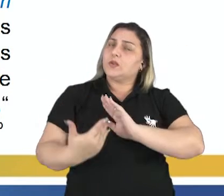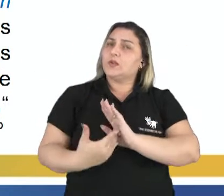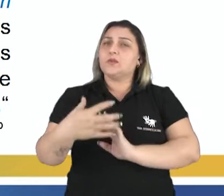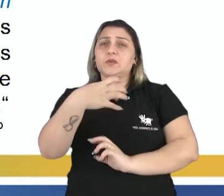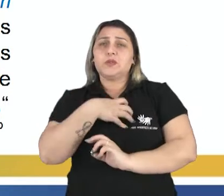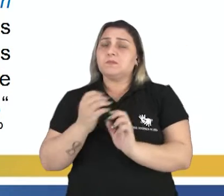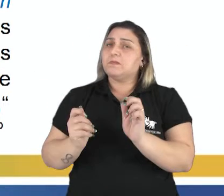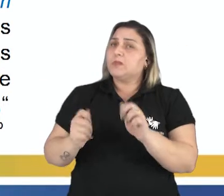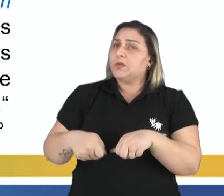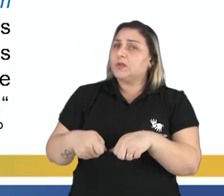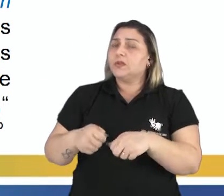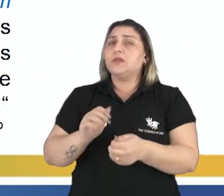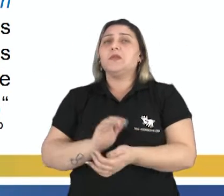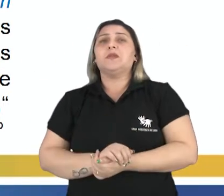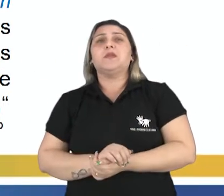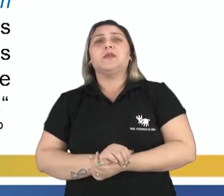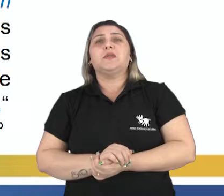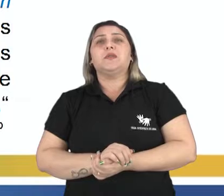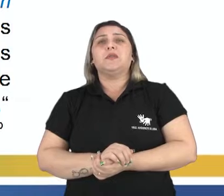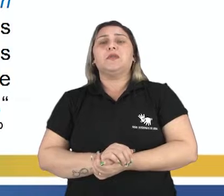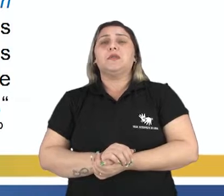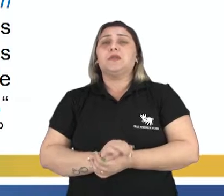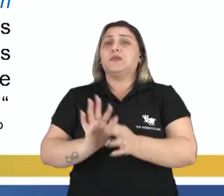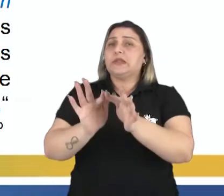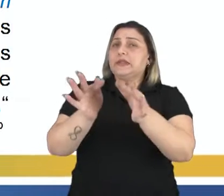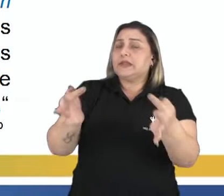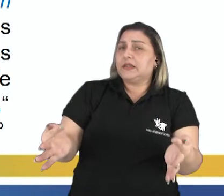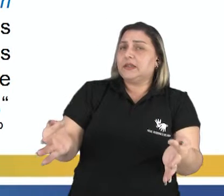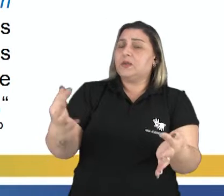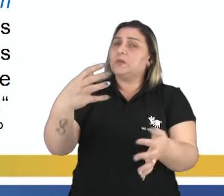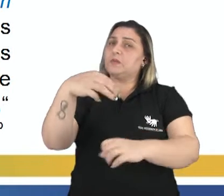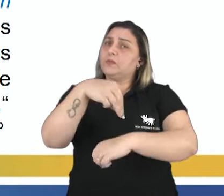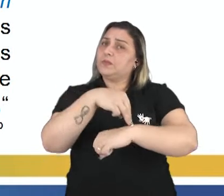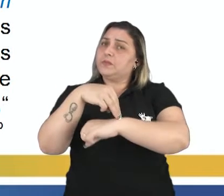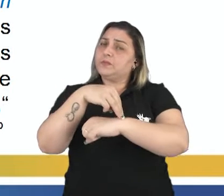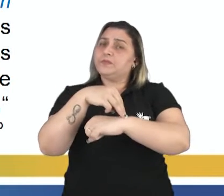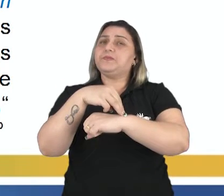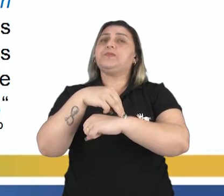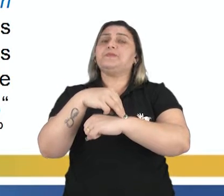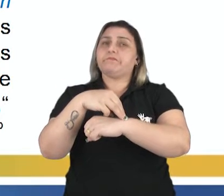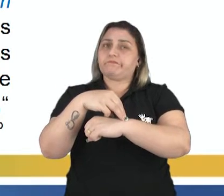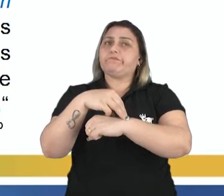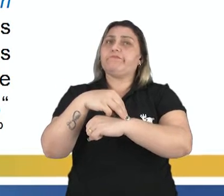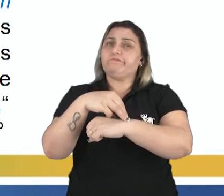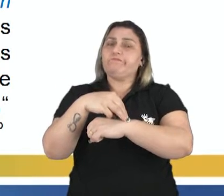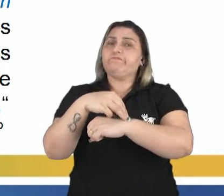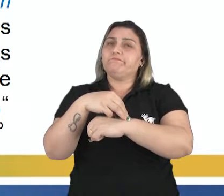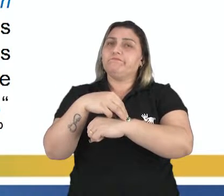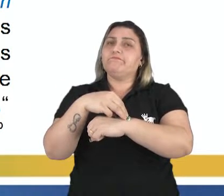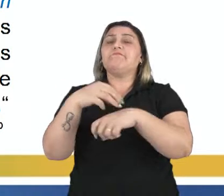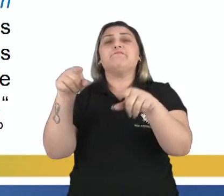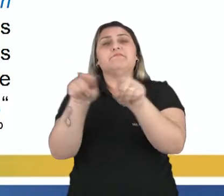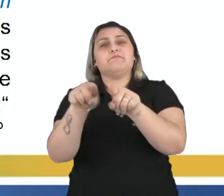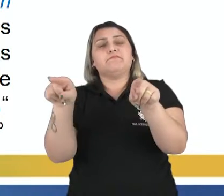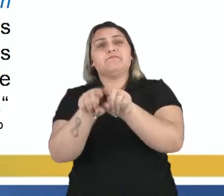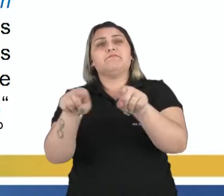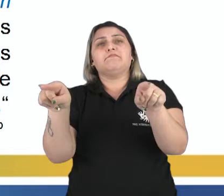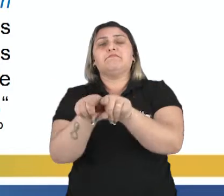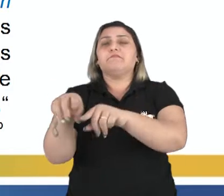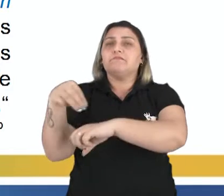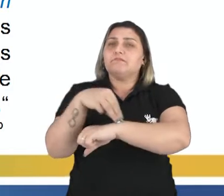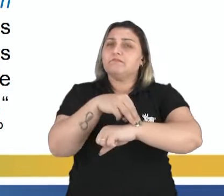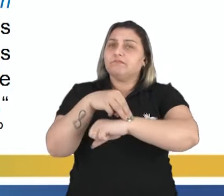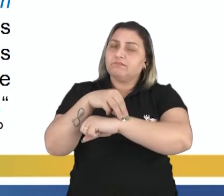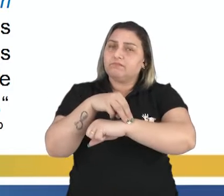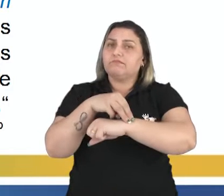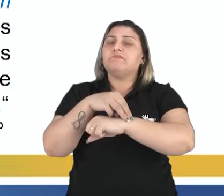formas possíveis. No entanto, em vez de ser um simples momento de atualização dessas formas, também é um momento de